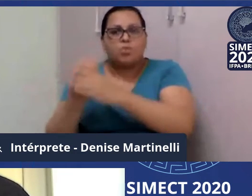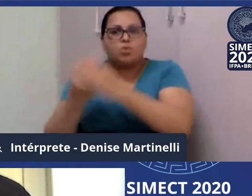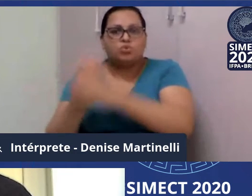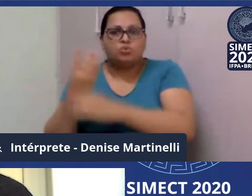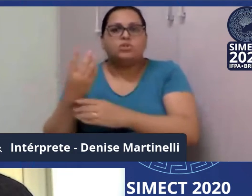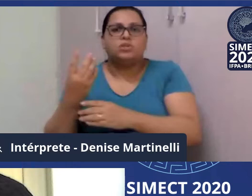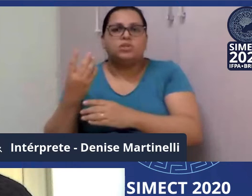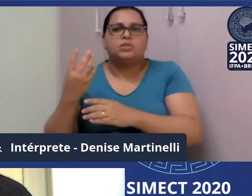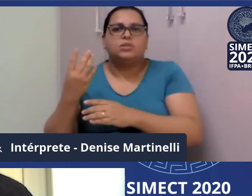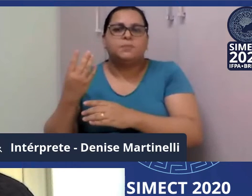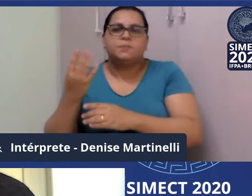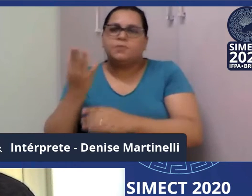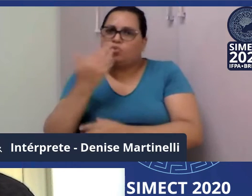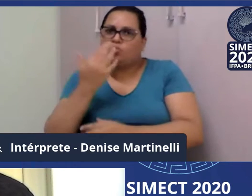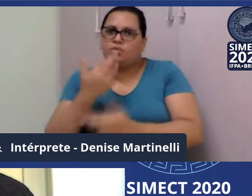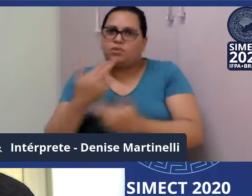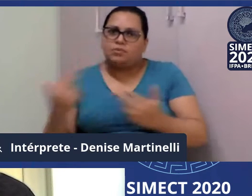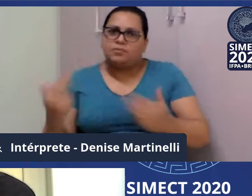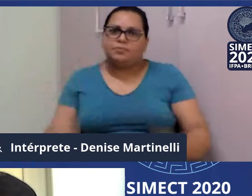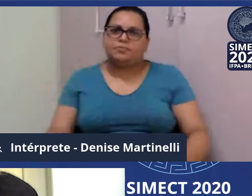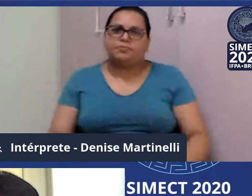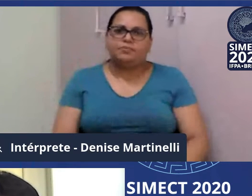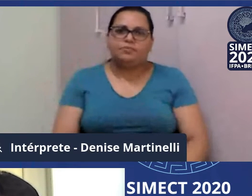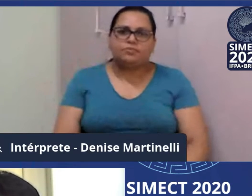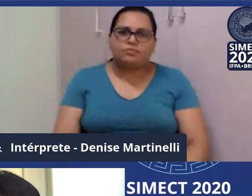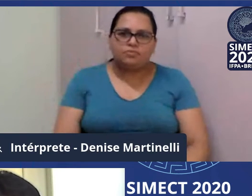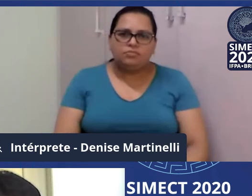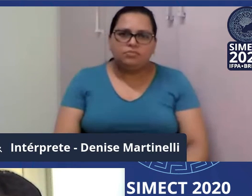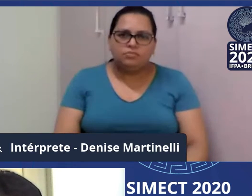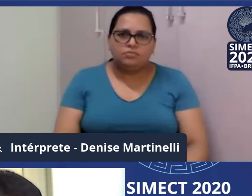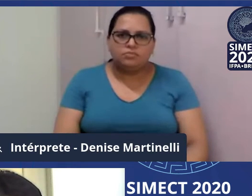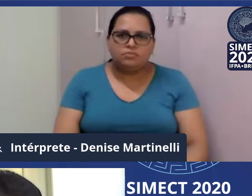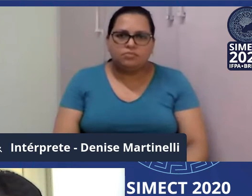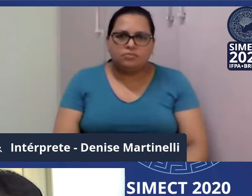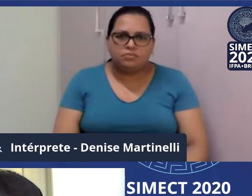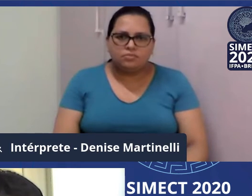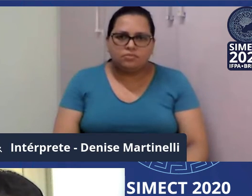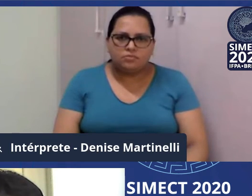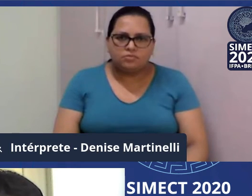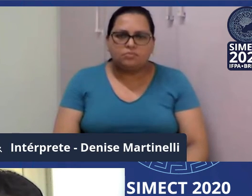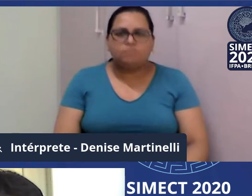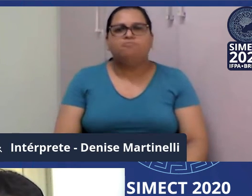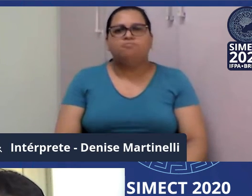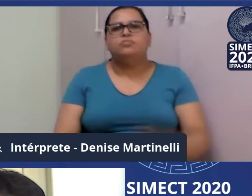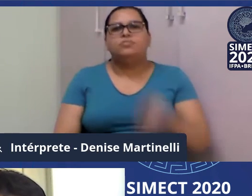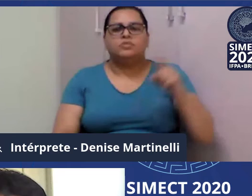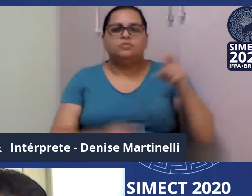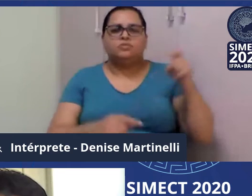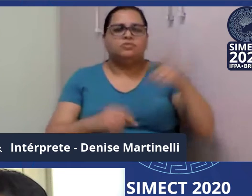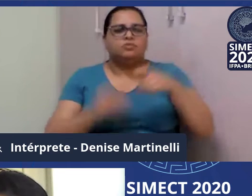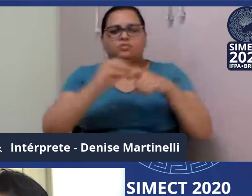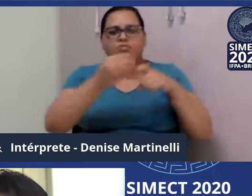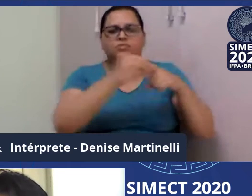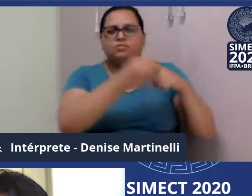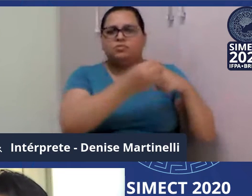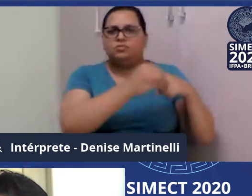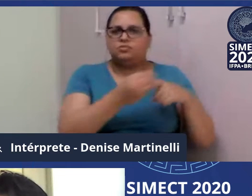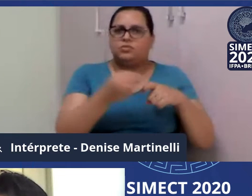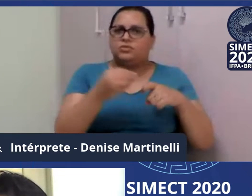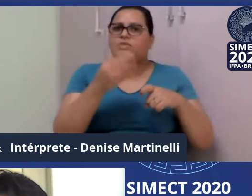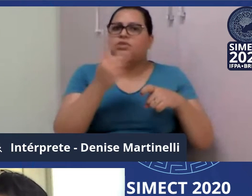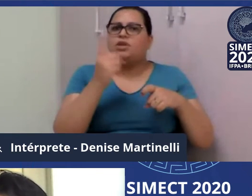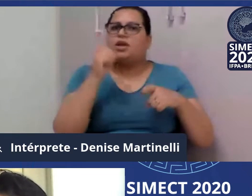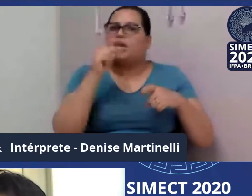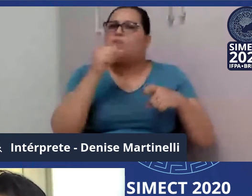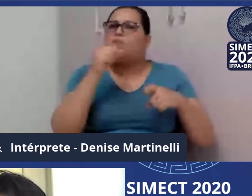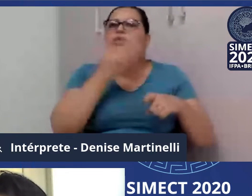estão querendo saber também, se os camarões de água doce aceitam bem, se alimentam bem com ração.